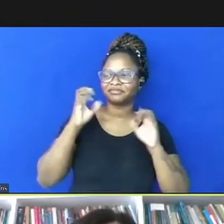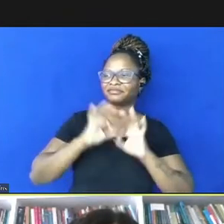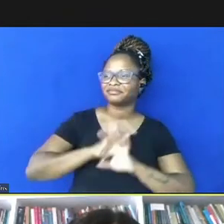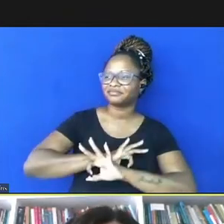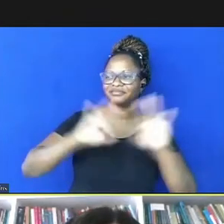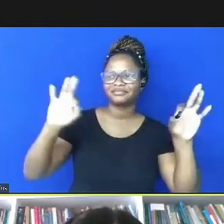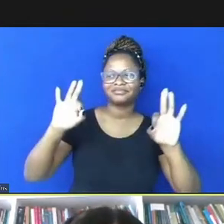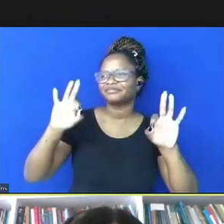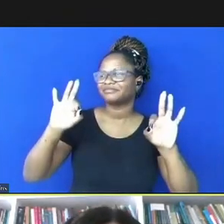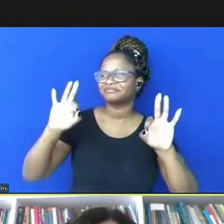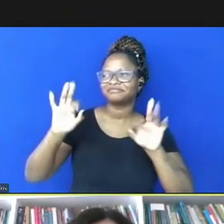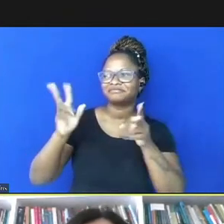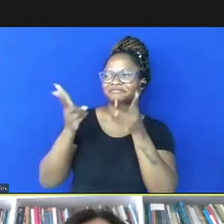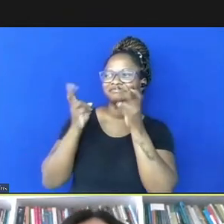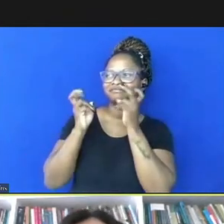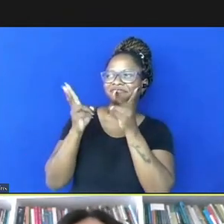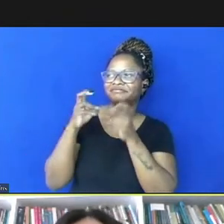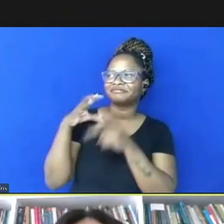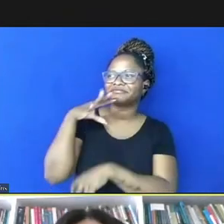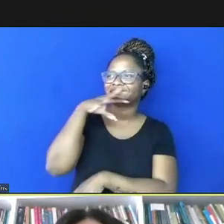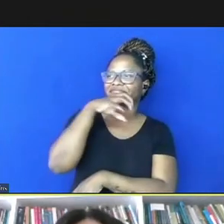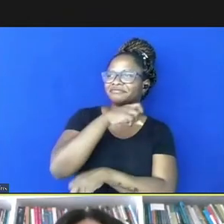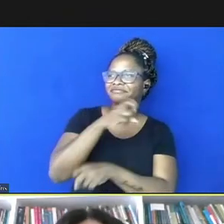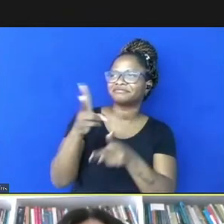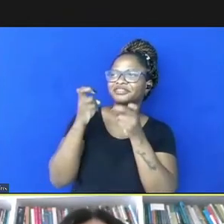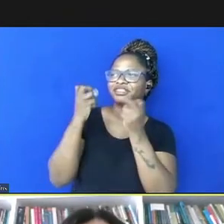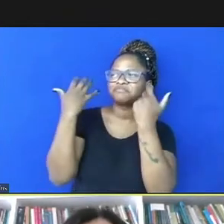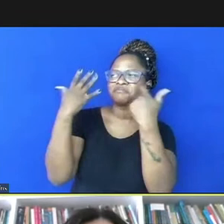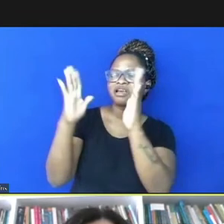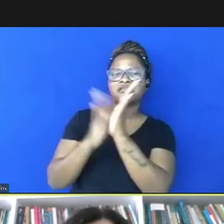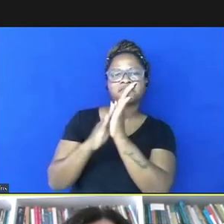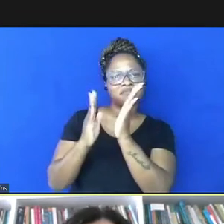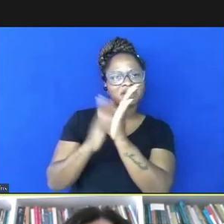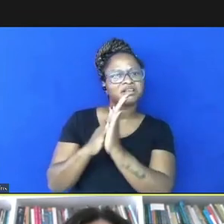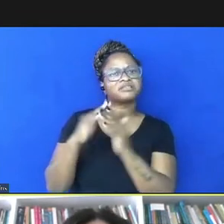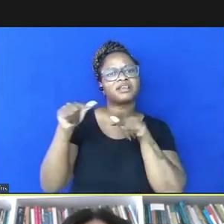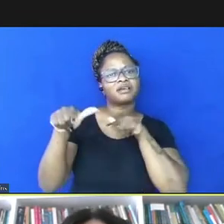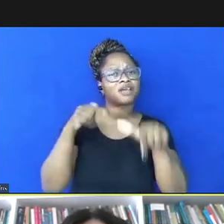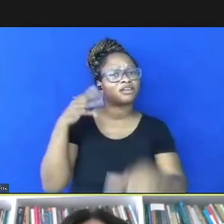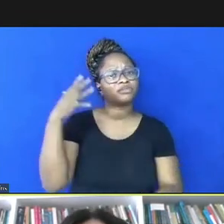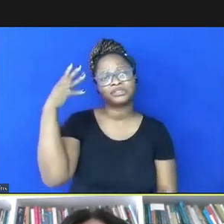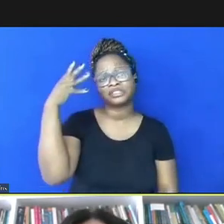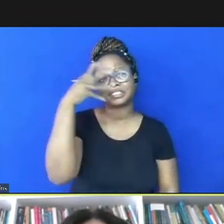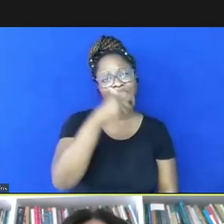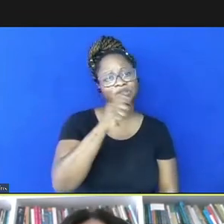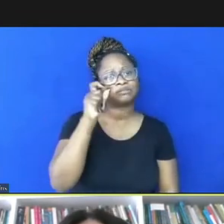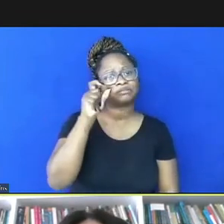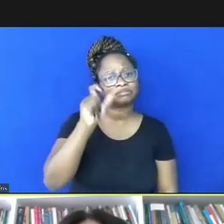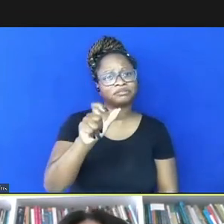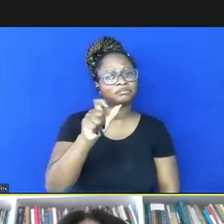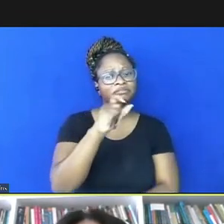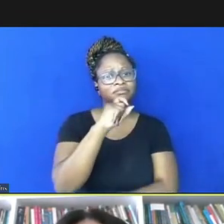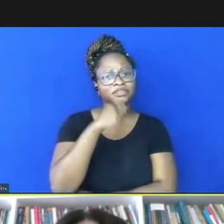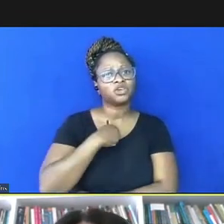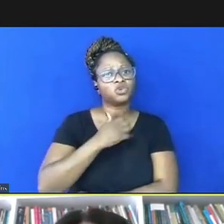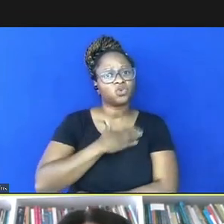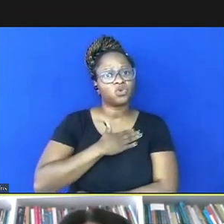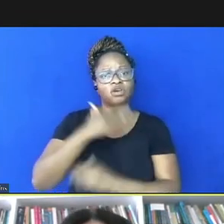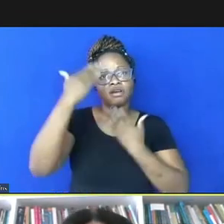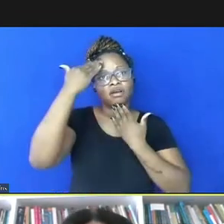ouvi-lo. Parabéns pelo seu trabalho lindo. Muito interessante. Também gostaria de